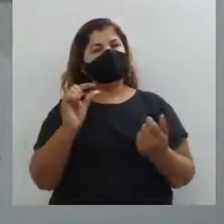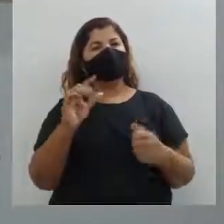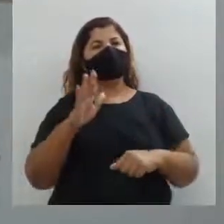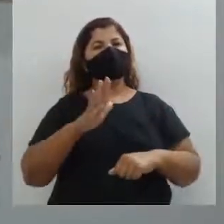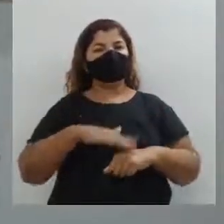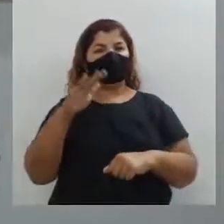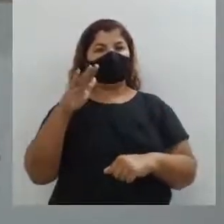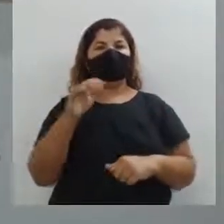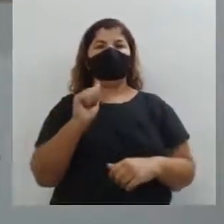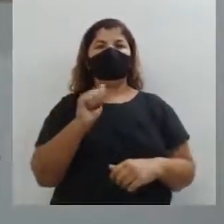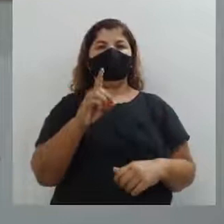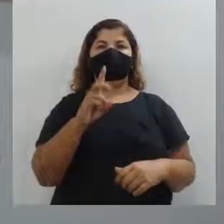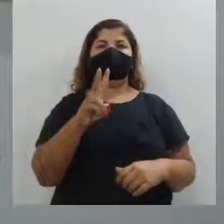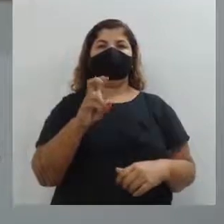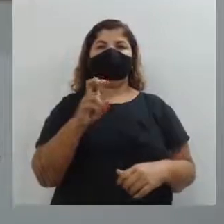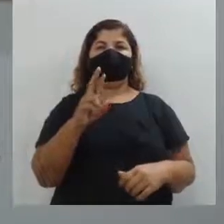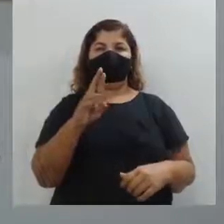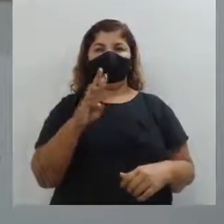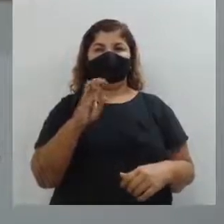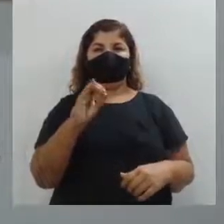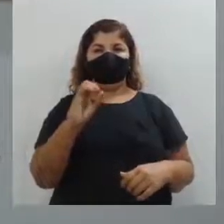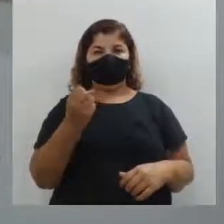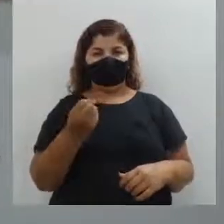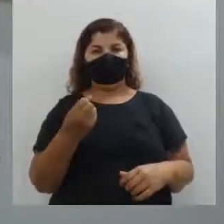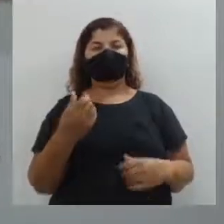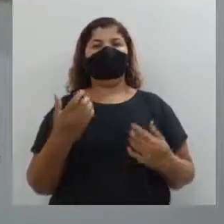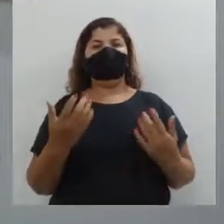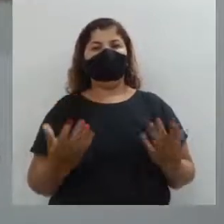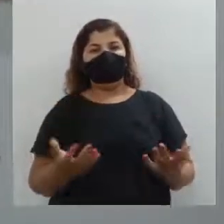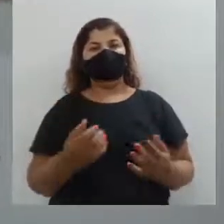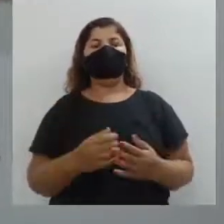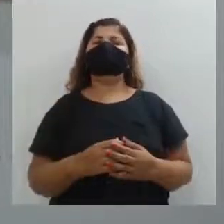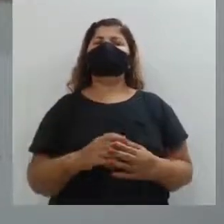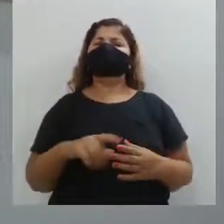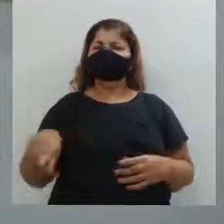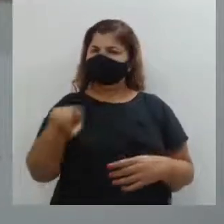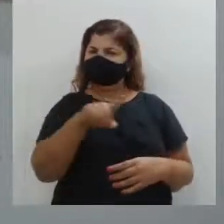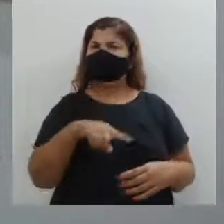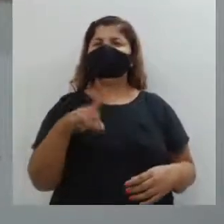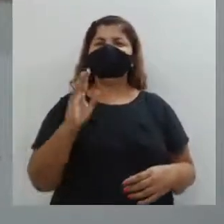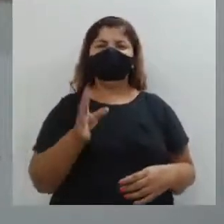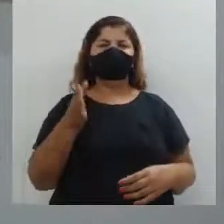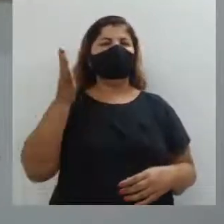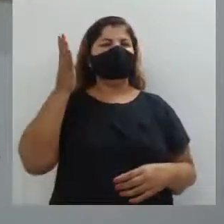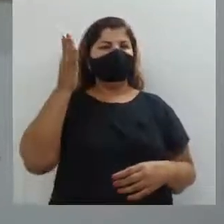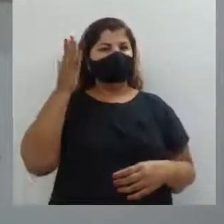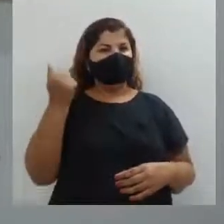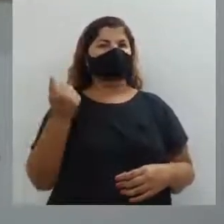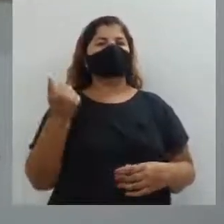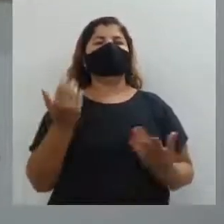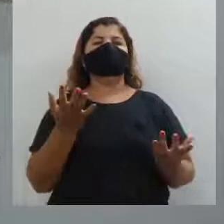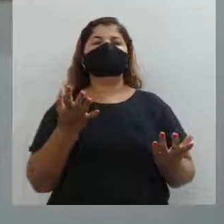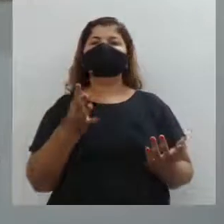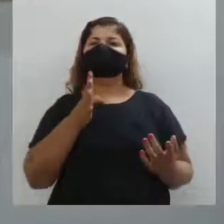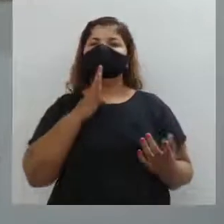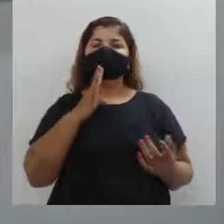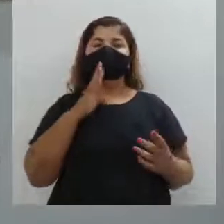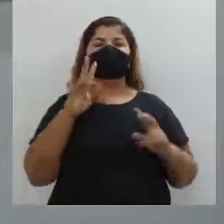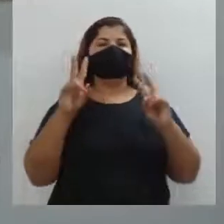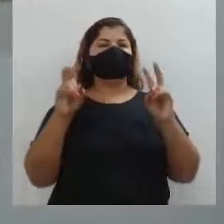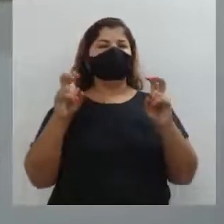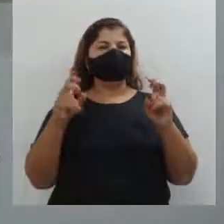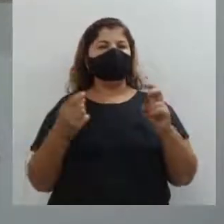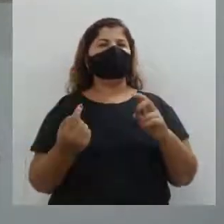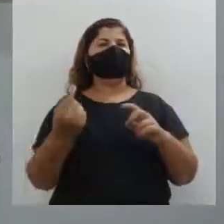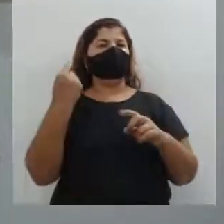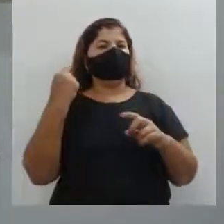os advérbios, né? O advérbio que todos já sabem, né? Vocês já viram esse assunto lá no